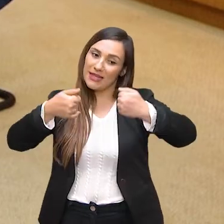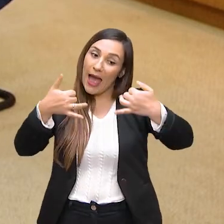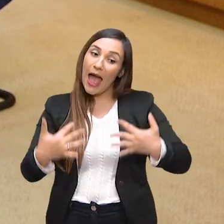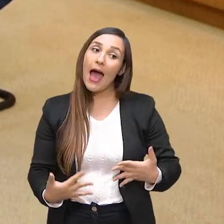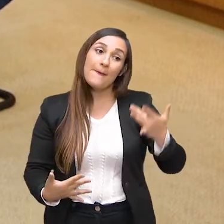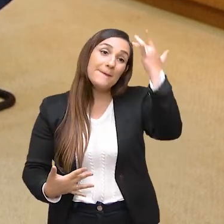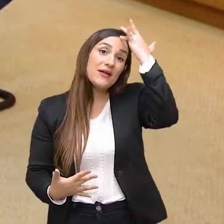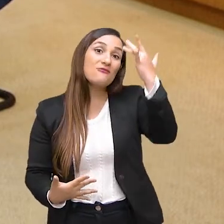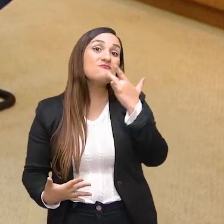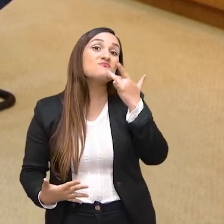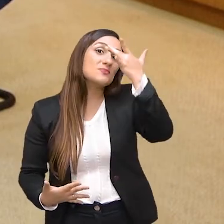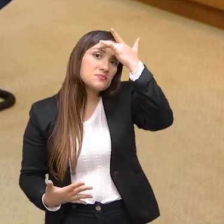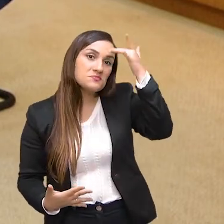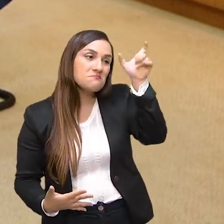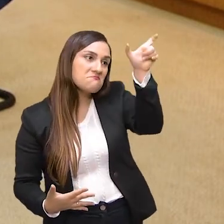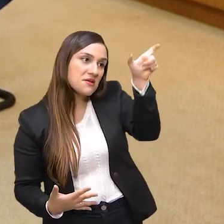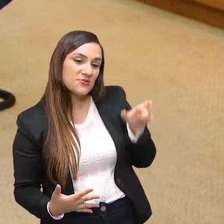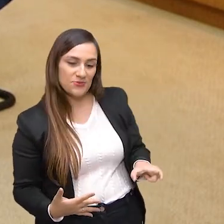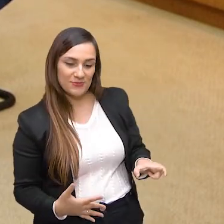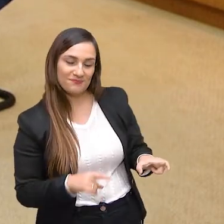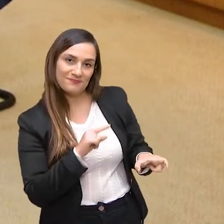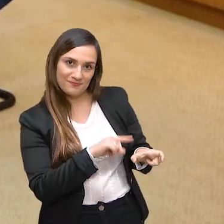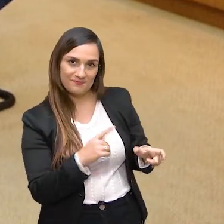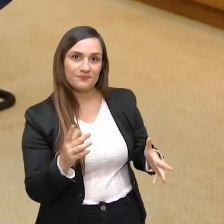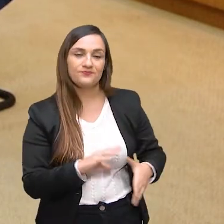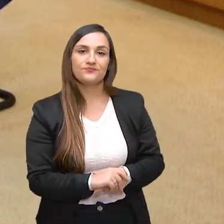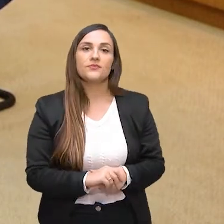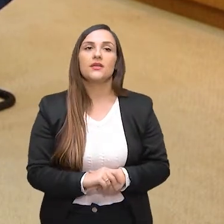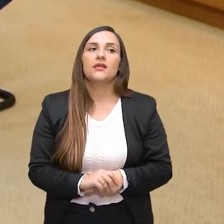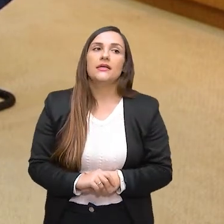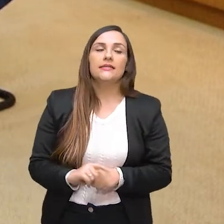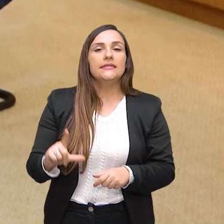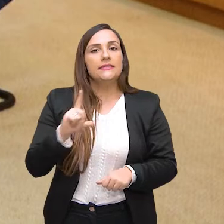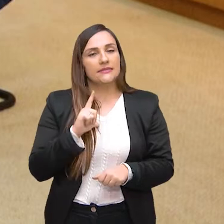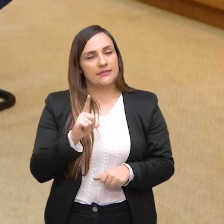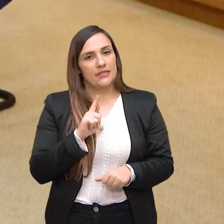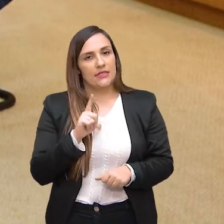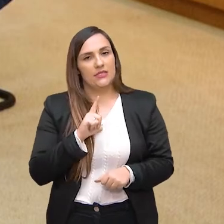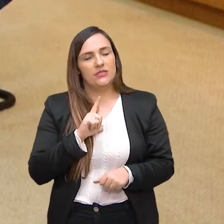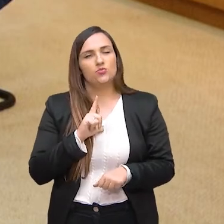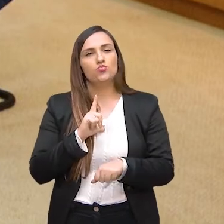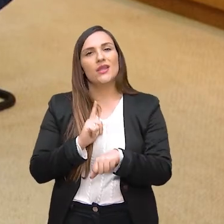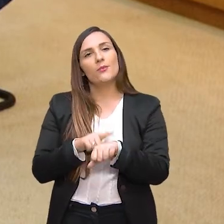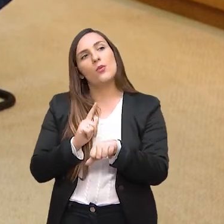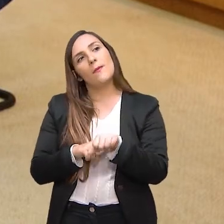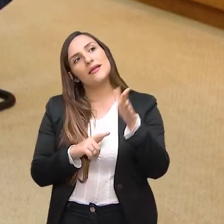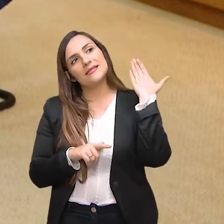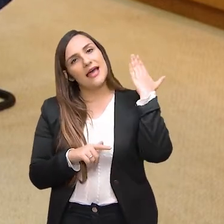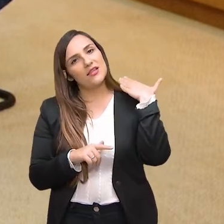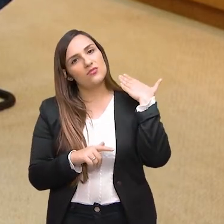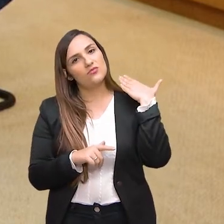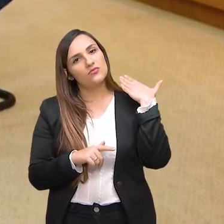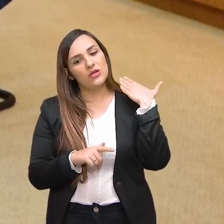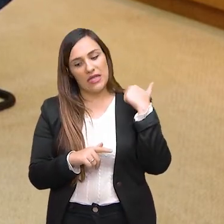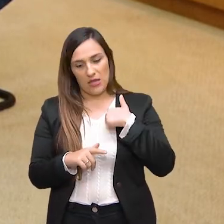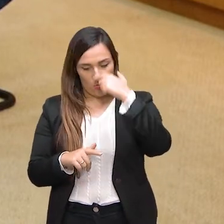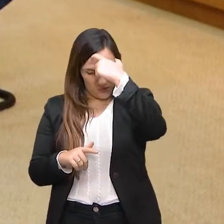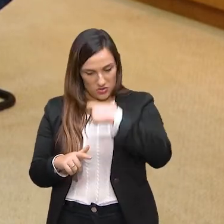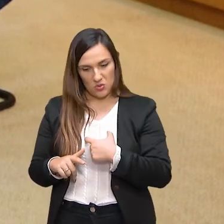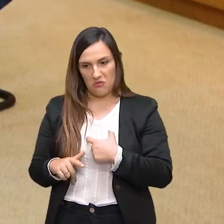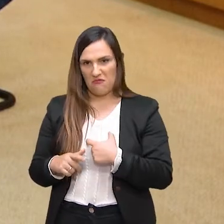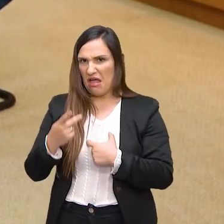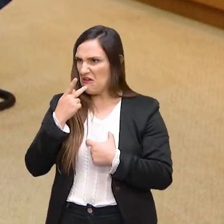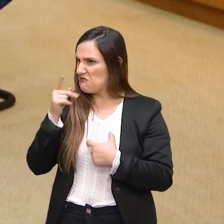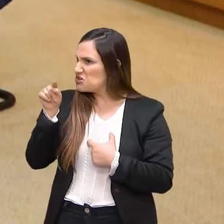Nós acompanhamos em algum período da história em que algumas pessoas não eram pessoas. Por exemplo,